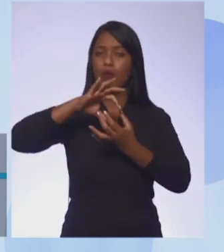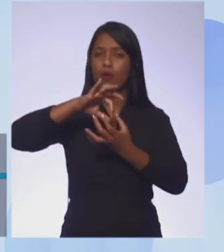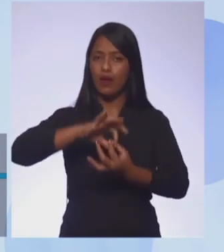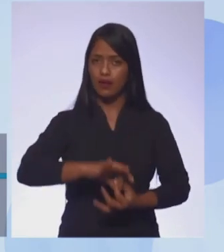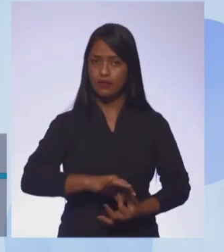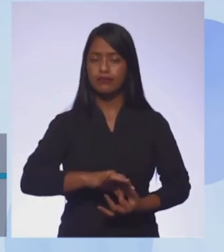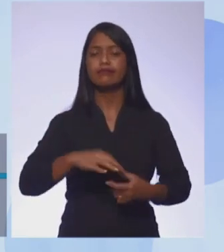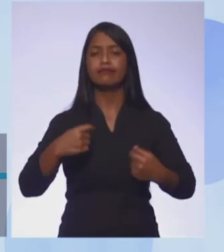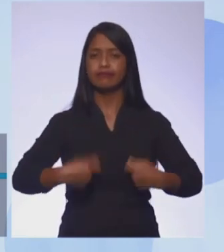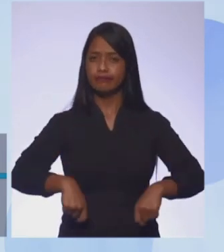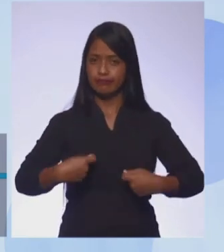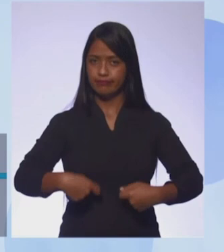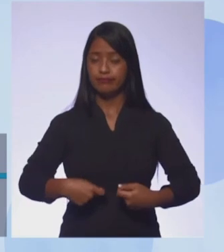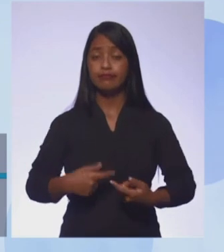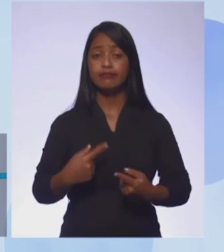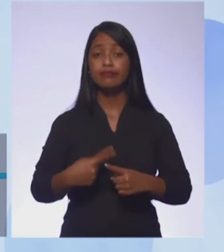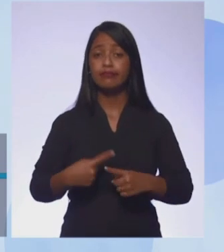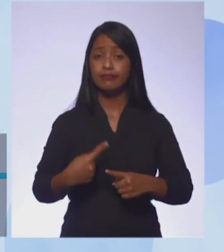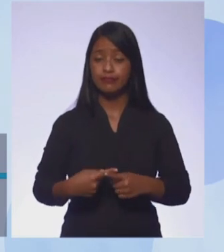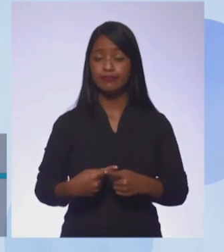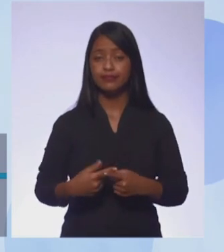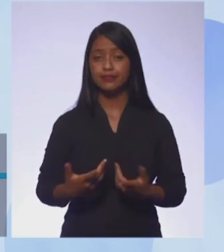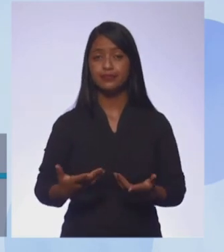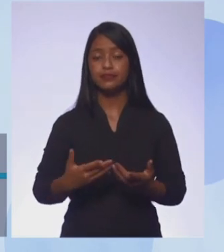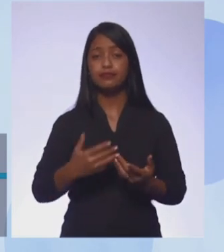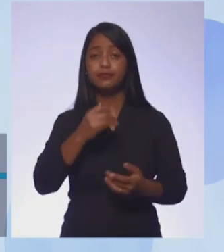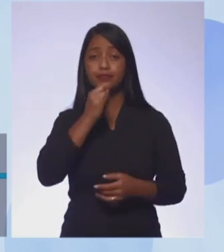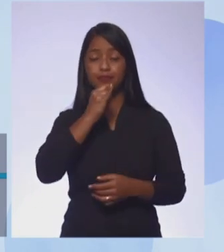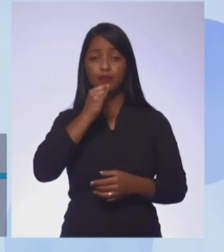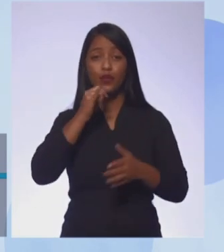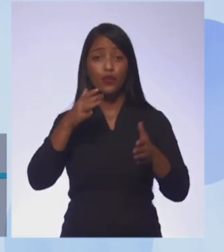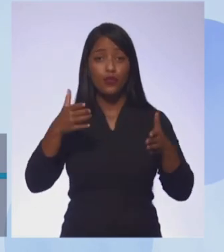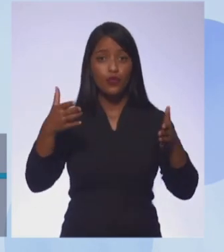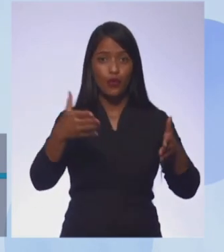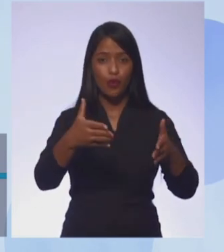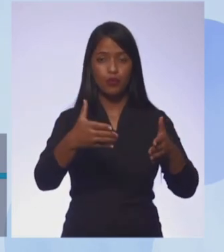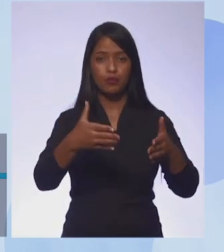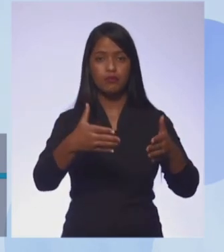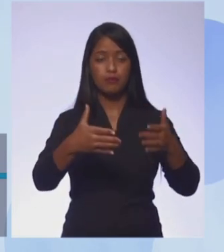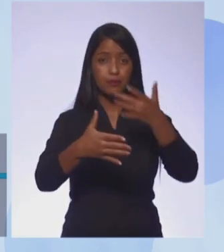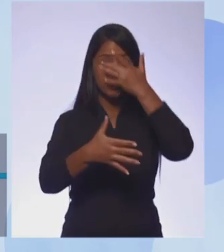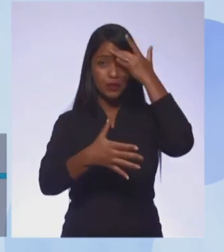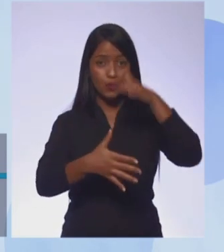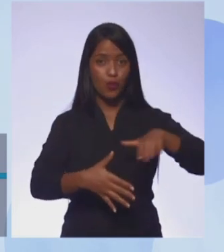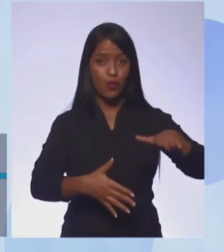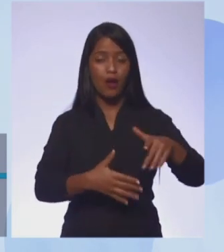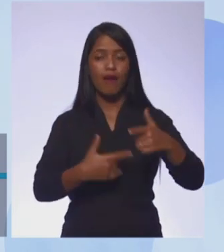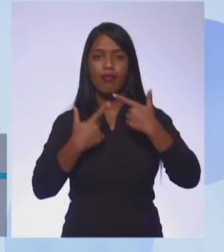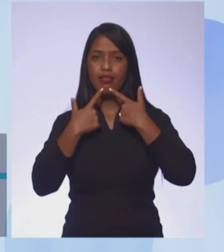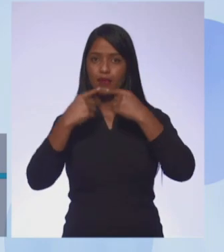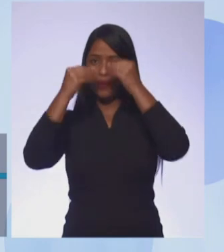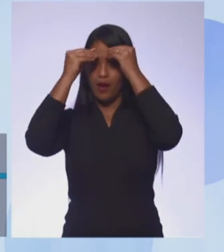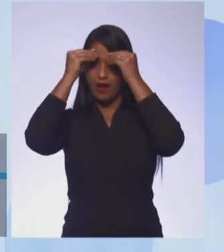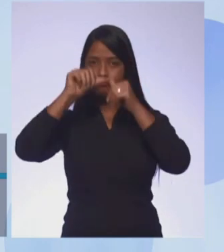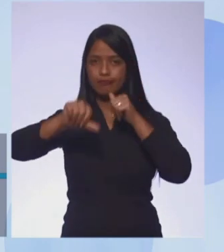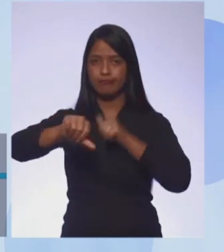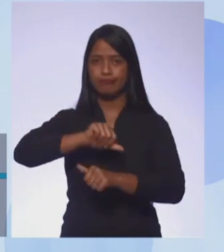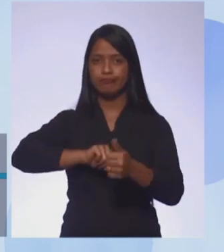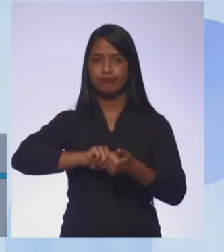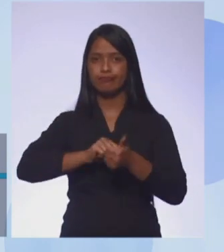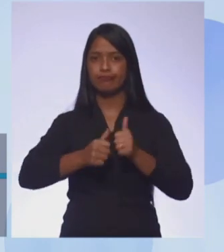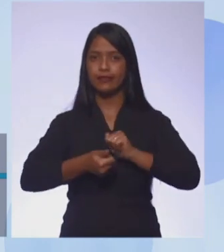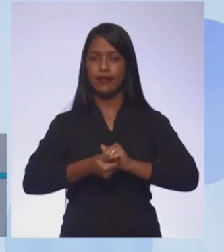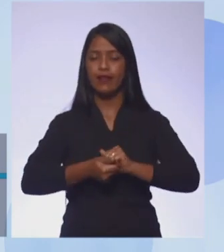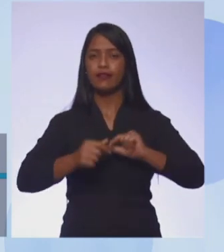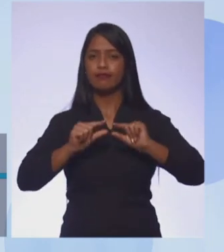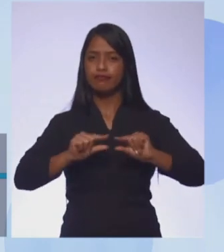porque eu preciso utilizar, então, para determinado público, uma determinada linguagem, né? Fazer as escolhas lexicais